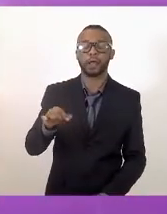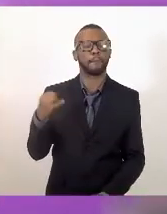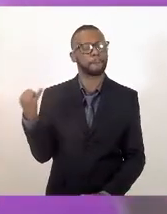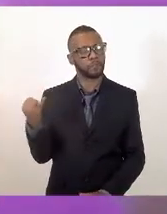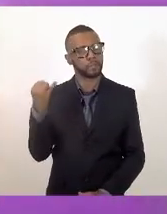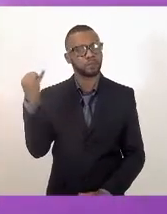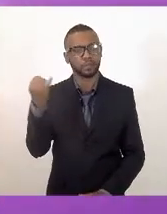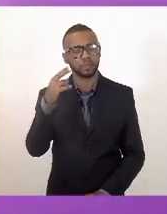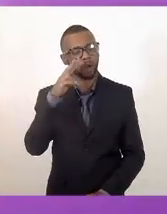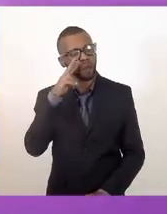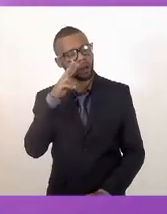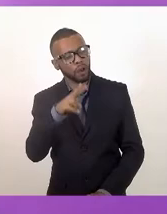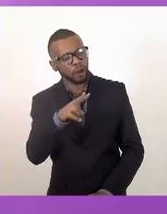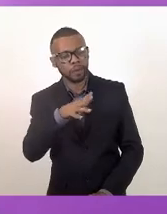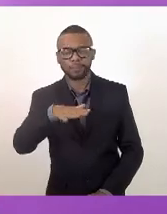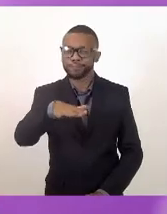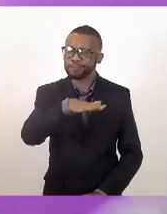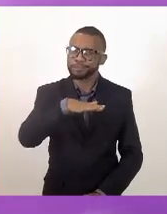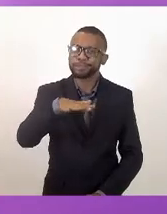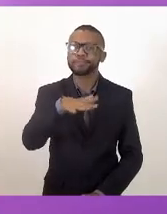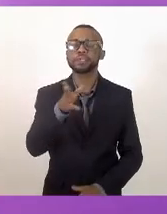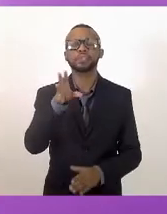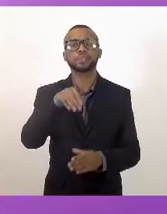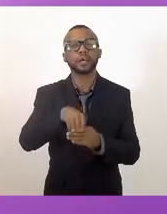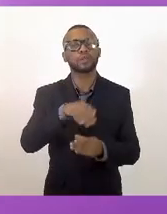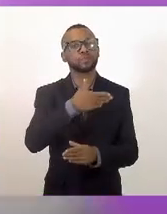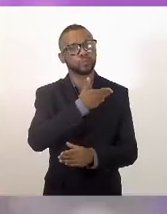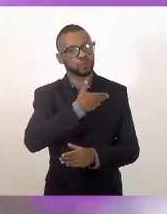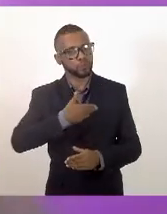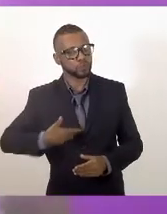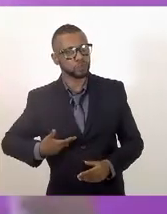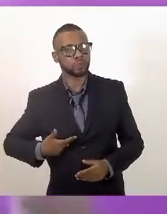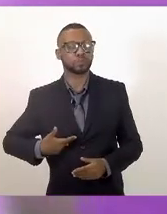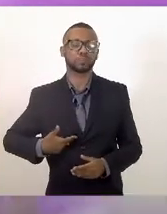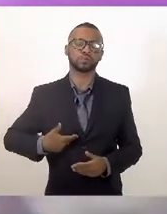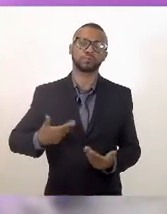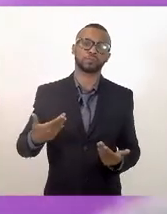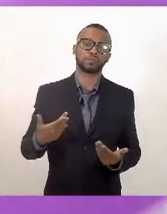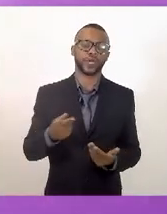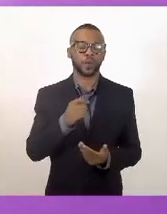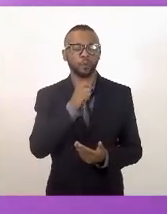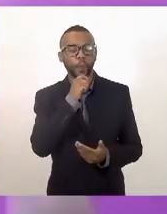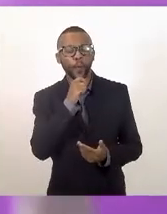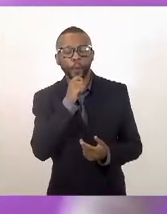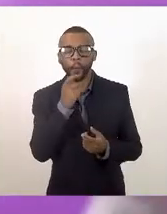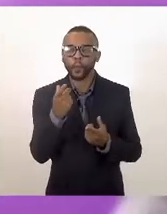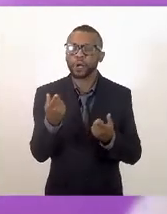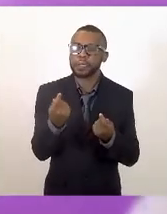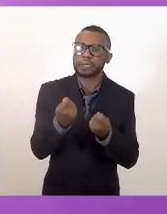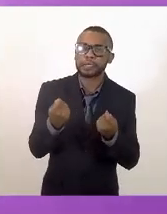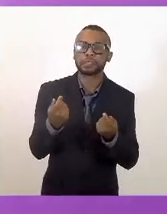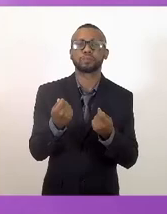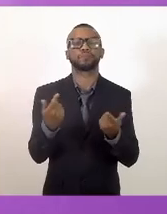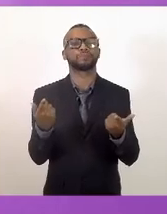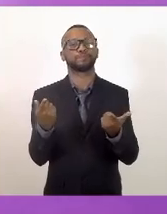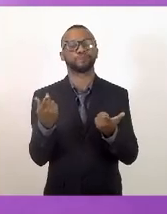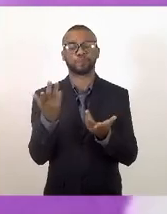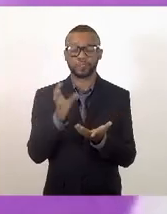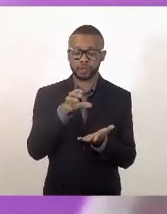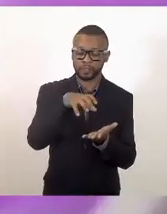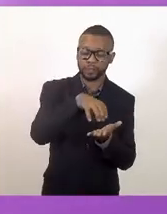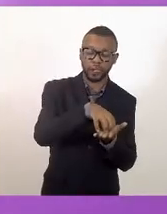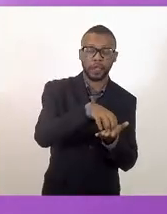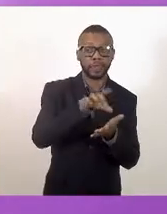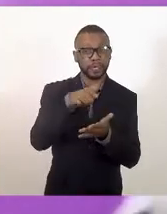olhe essas regiões do estado que não tem nenhum equipamento a favor das